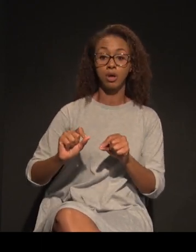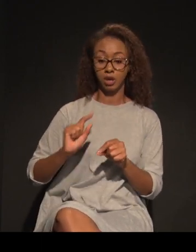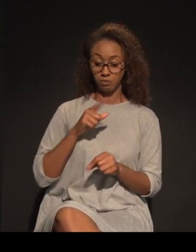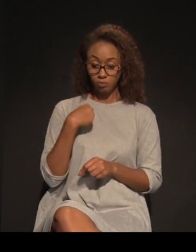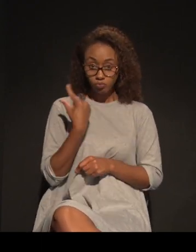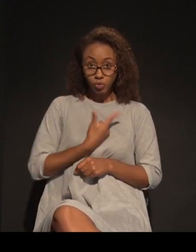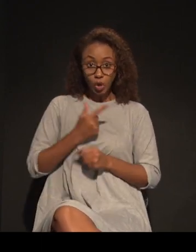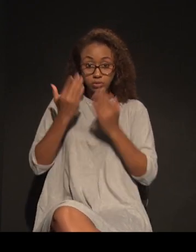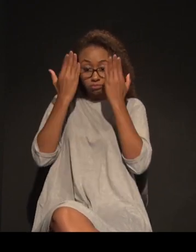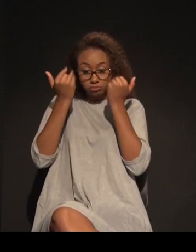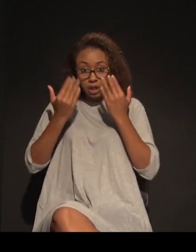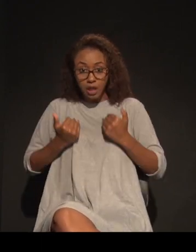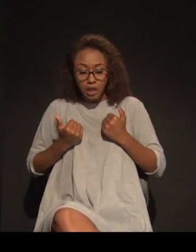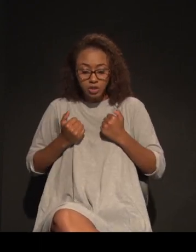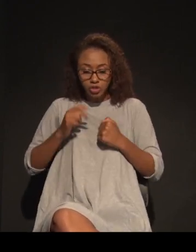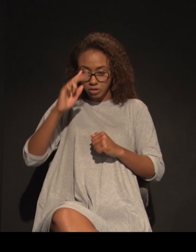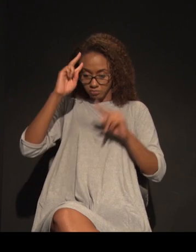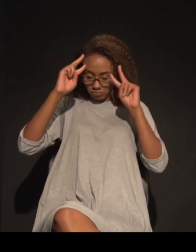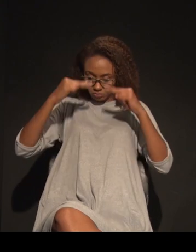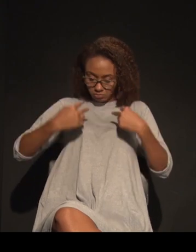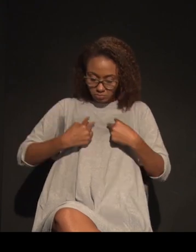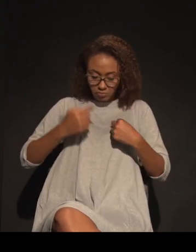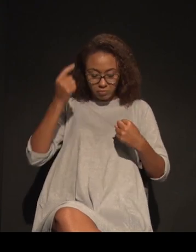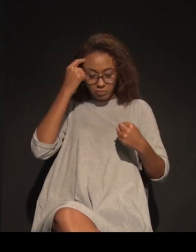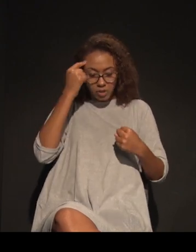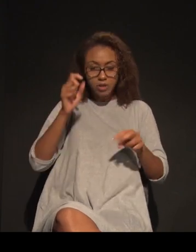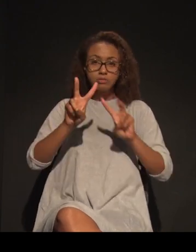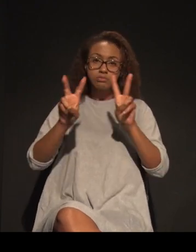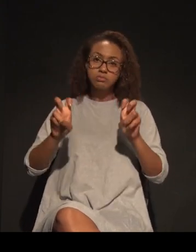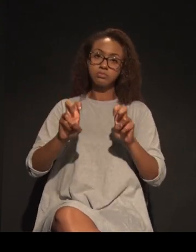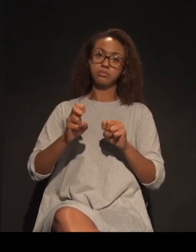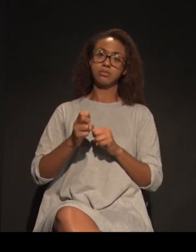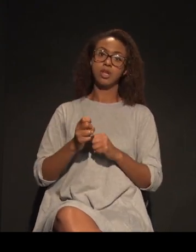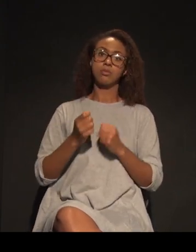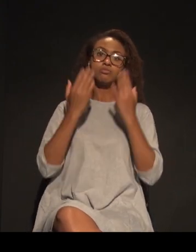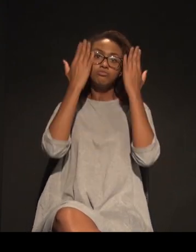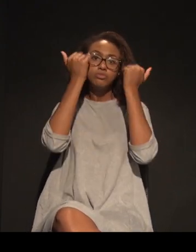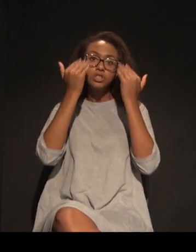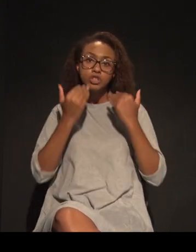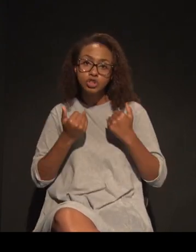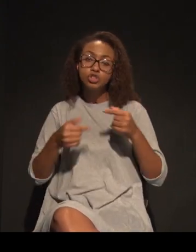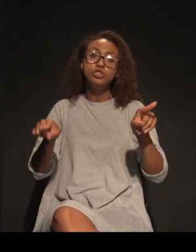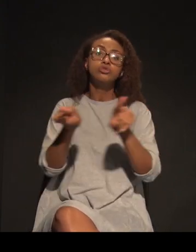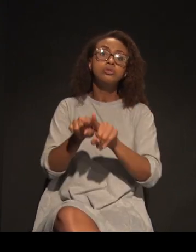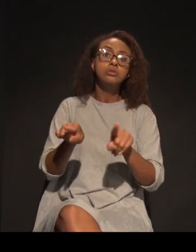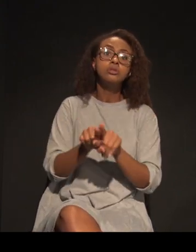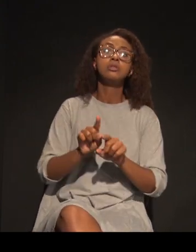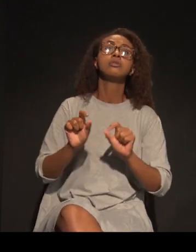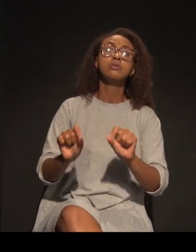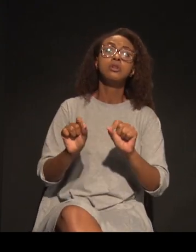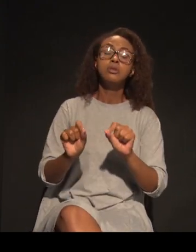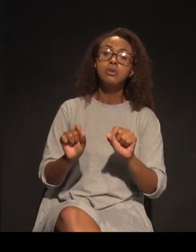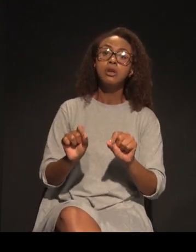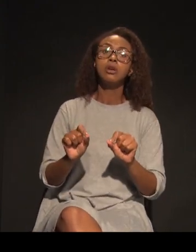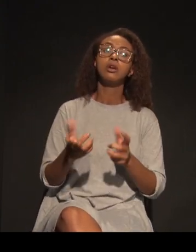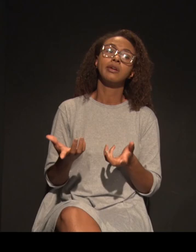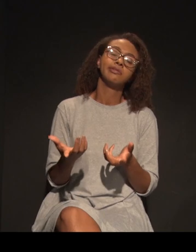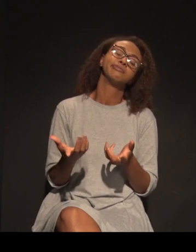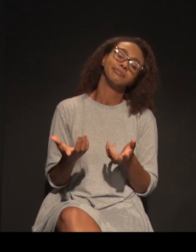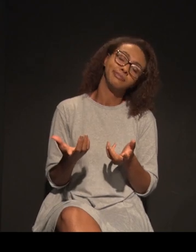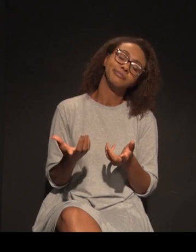dessa dessa ótica é das línguas indígenas efi de tudo todas as coisas que nós